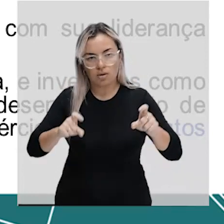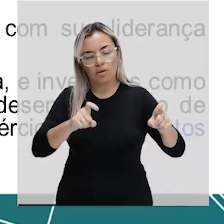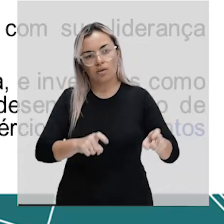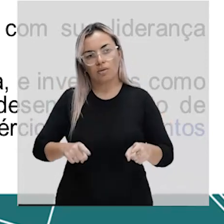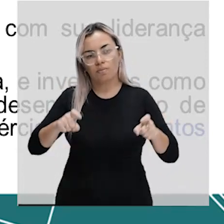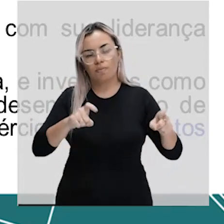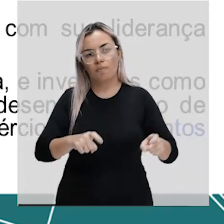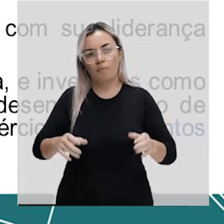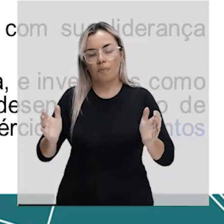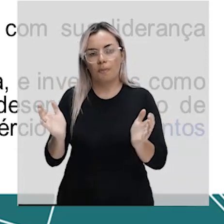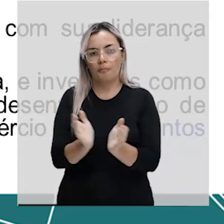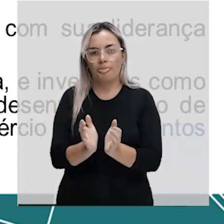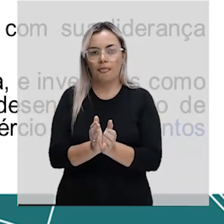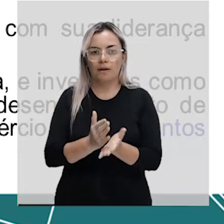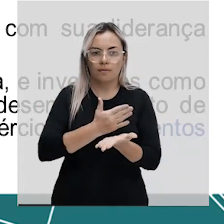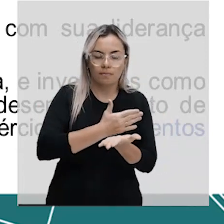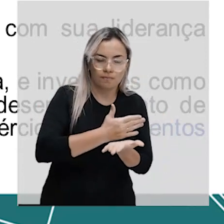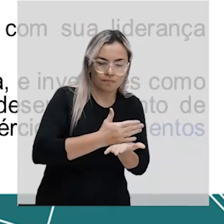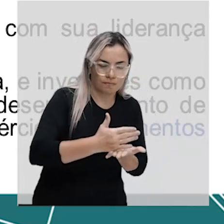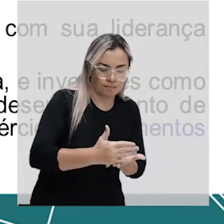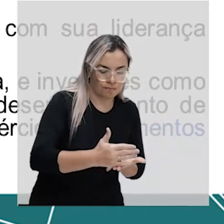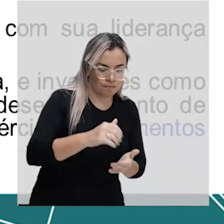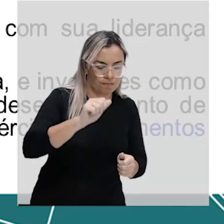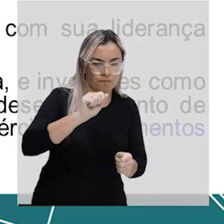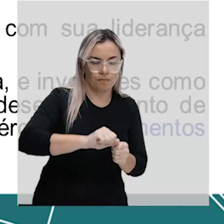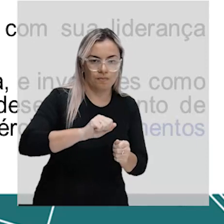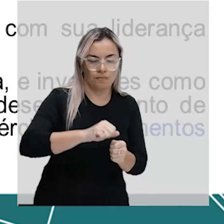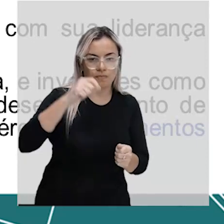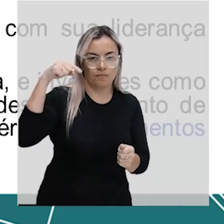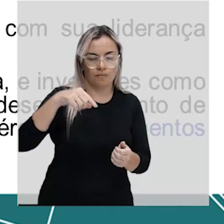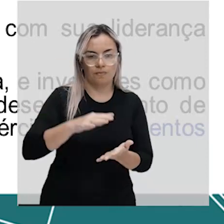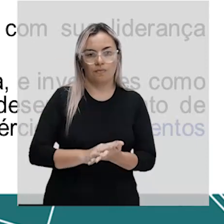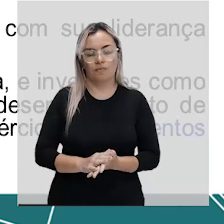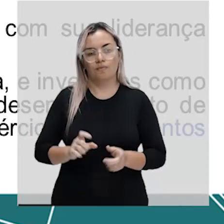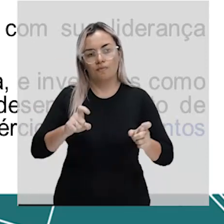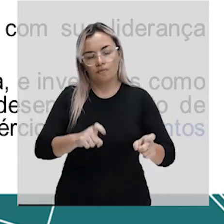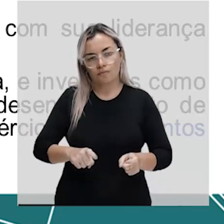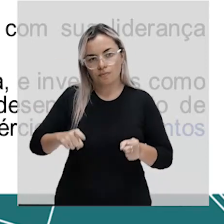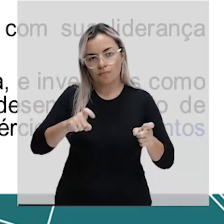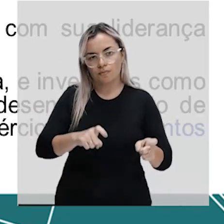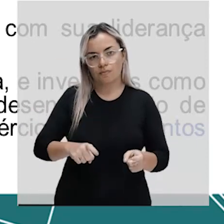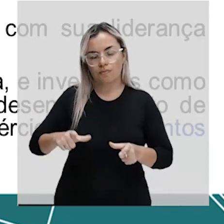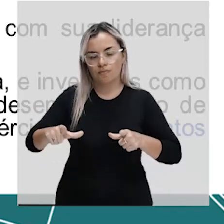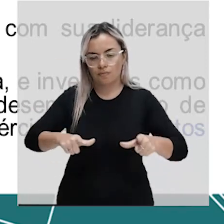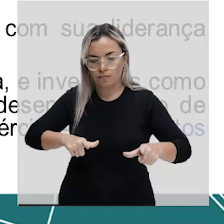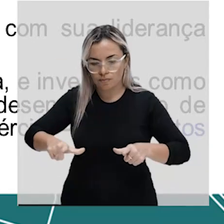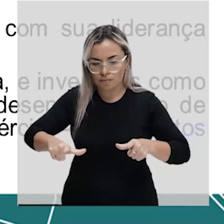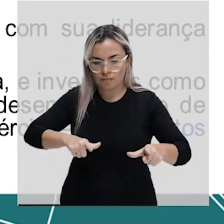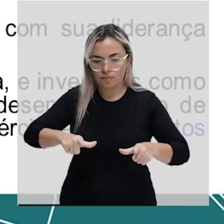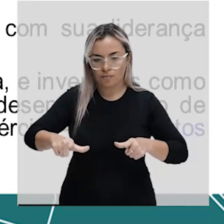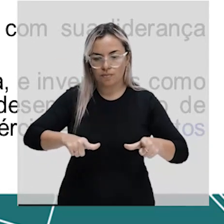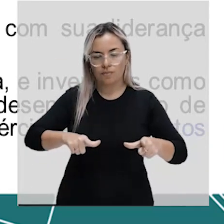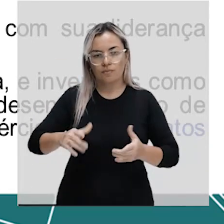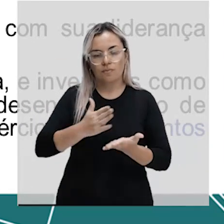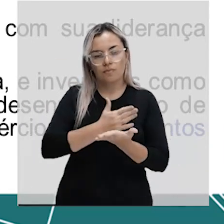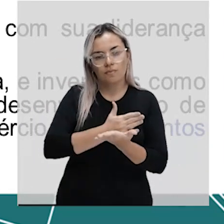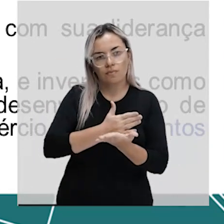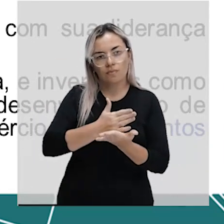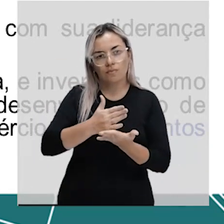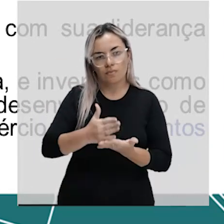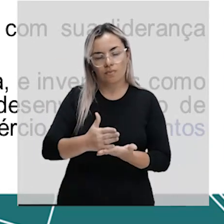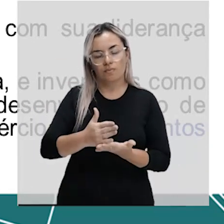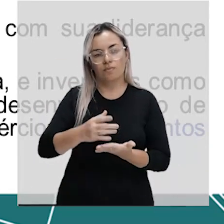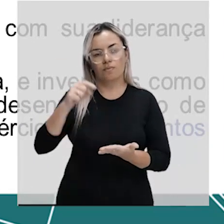esses grupos eles começam a realizar, nessas atividades produtivas agrárias, eles começam a